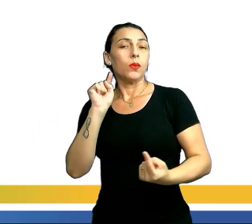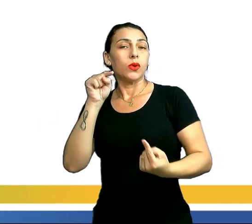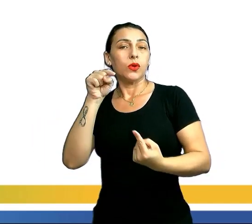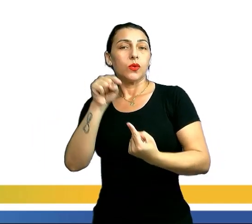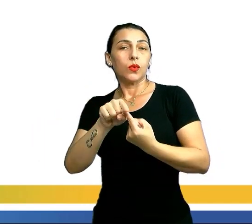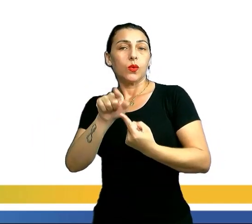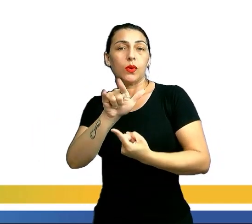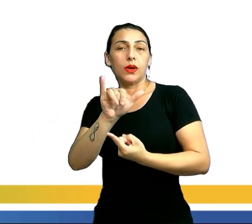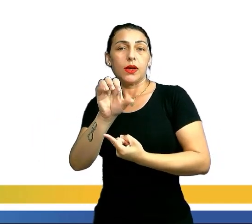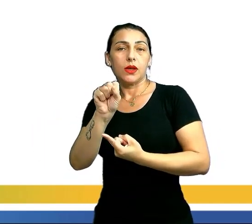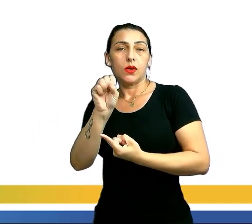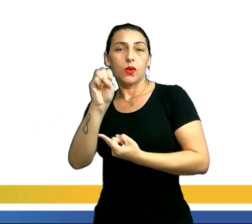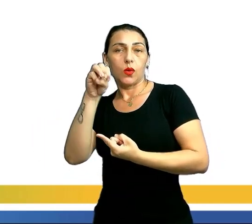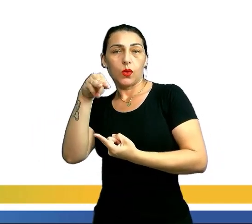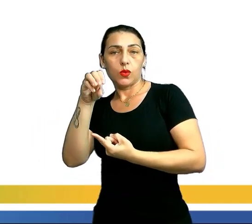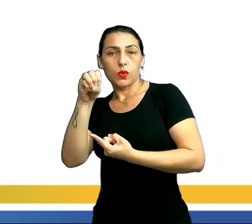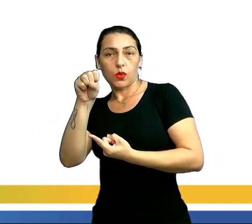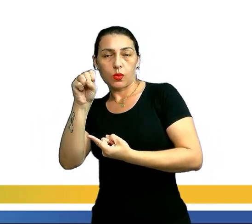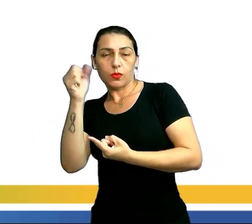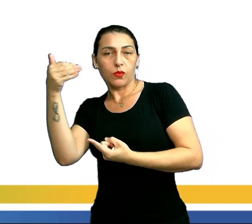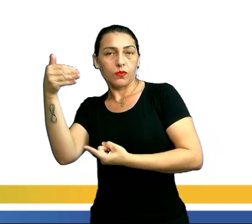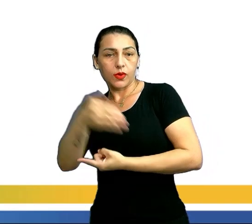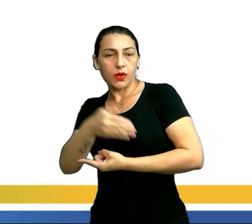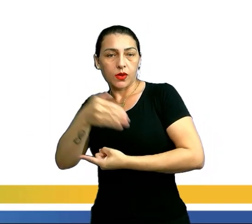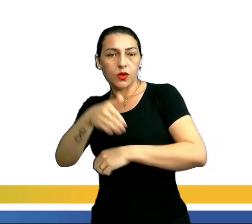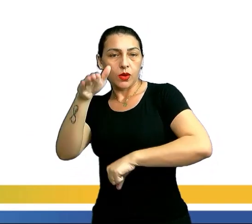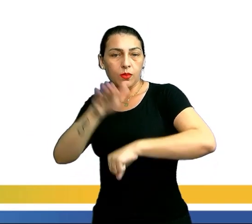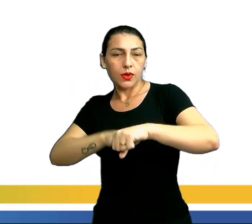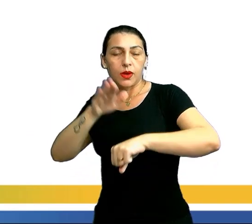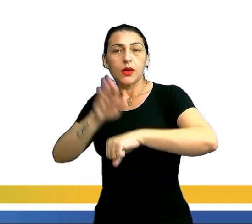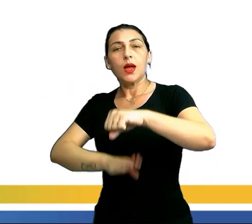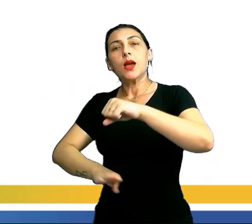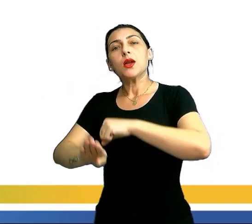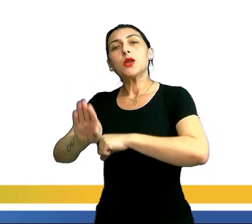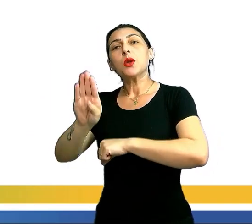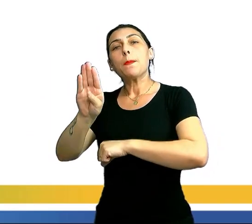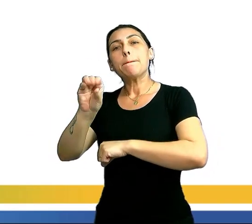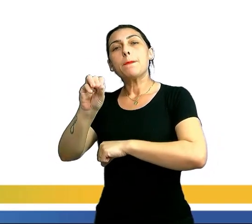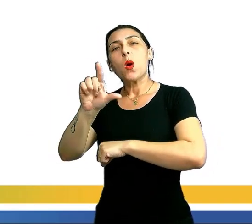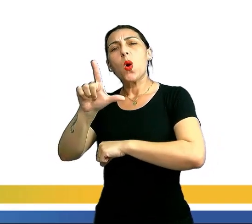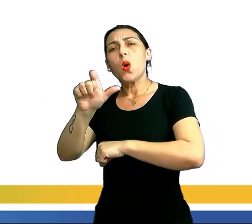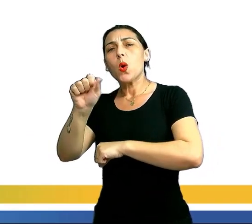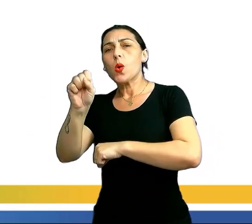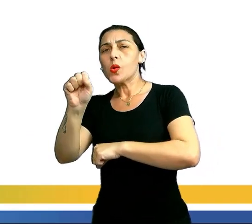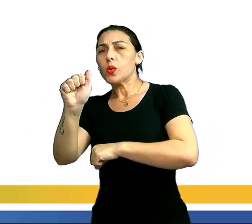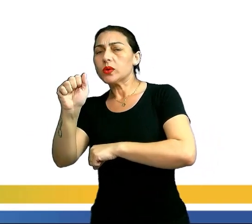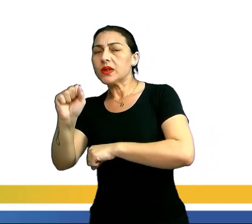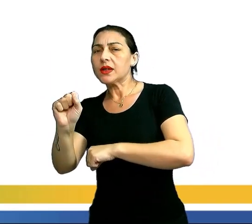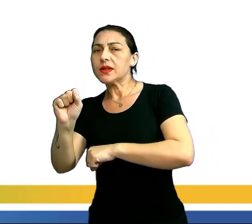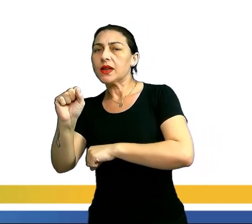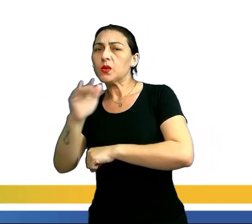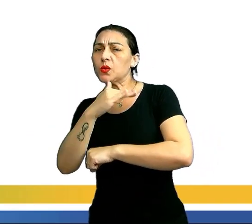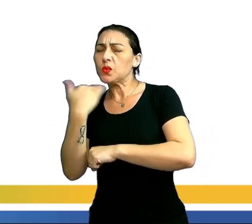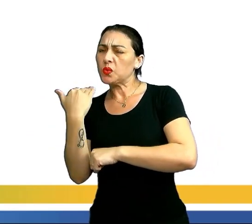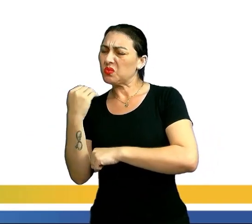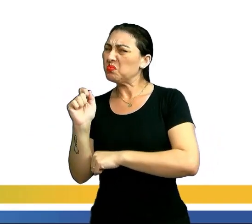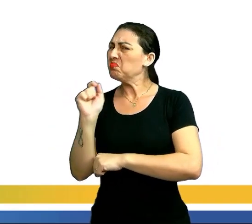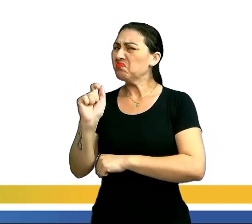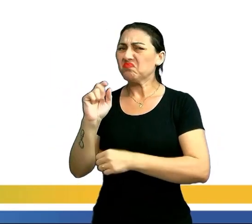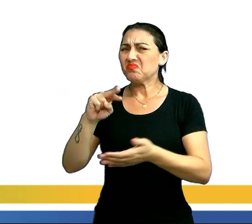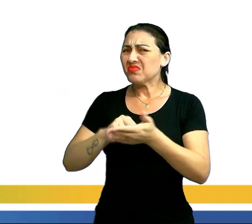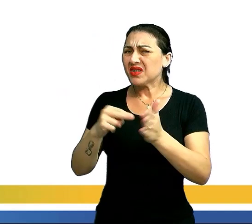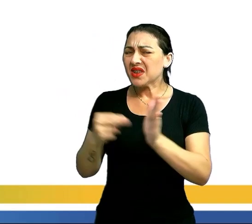qual os lisossomos são frequentemente chamados de bolsas suicidas. A morte